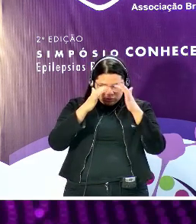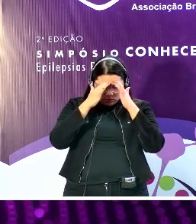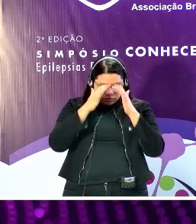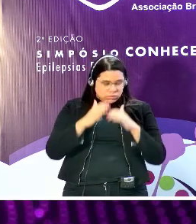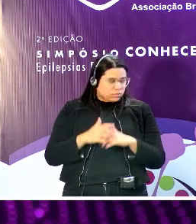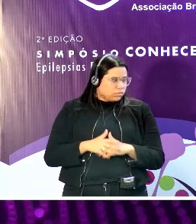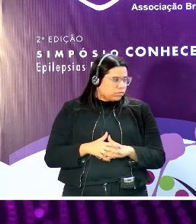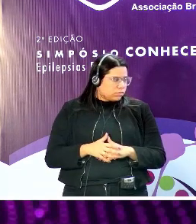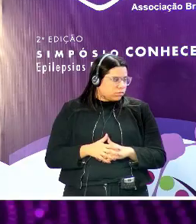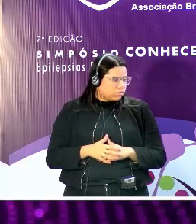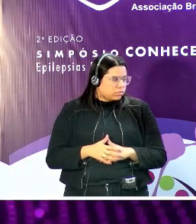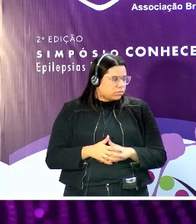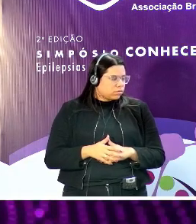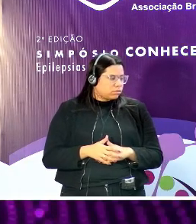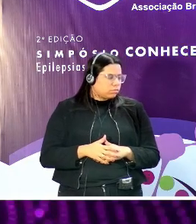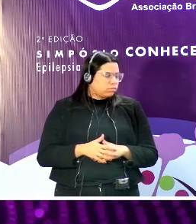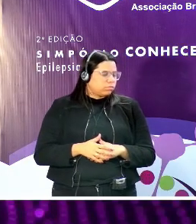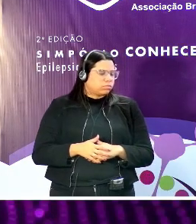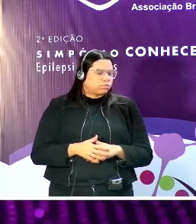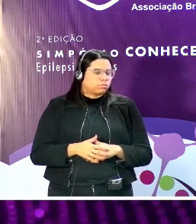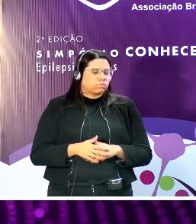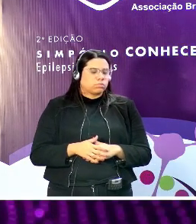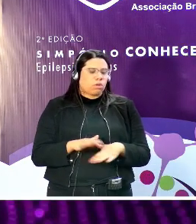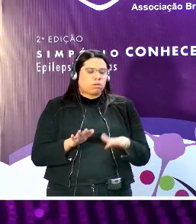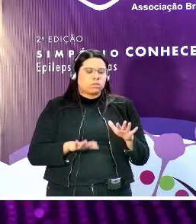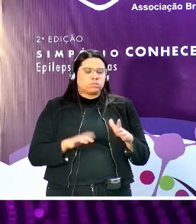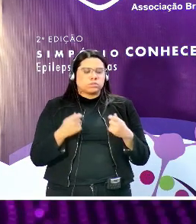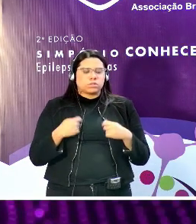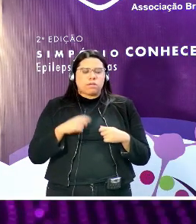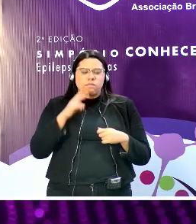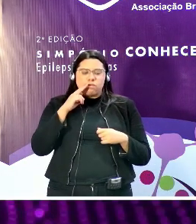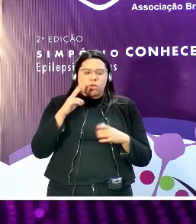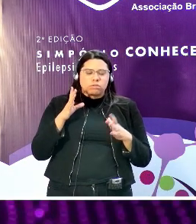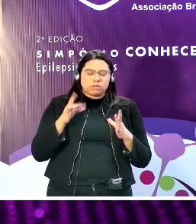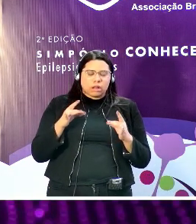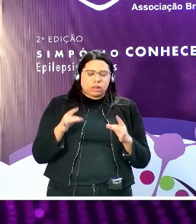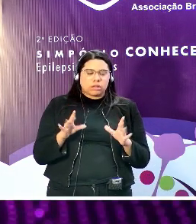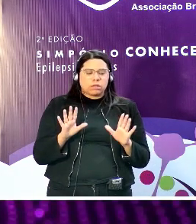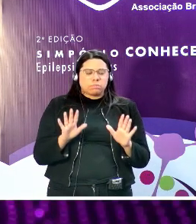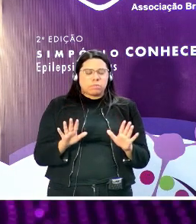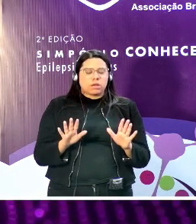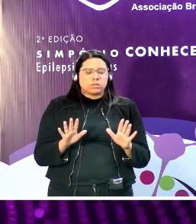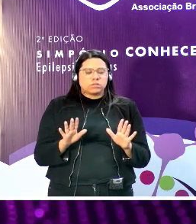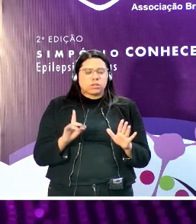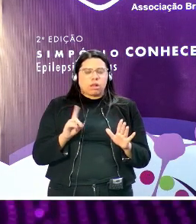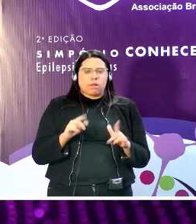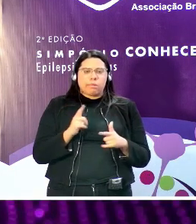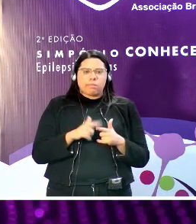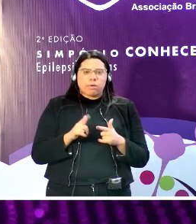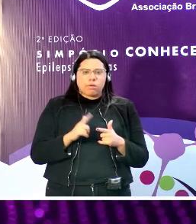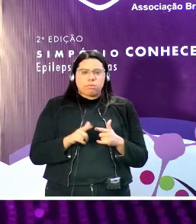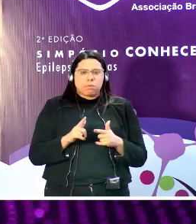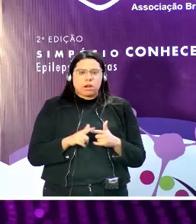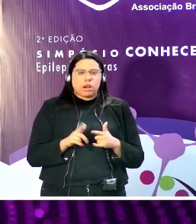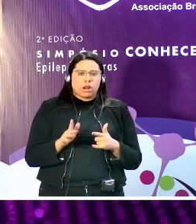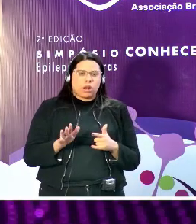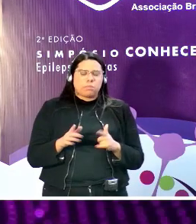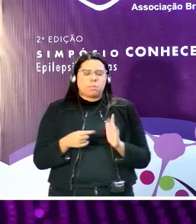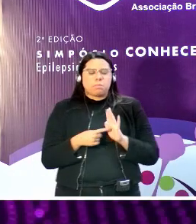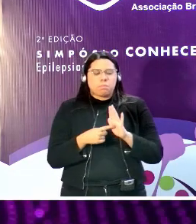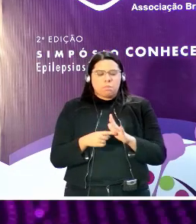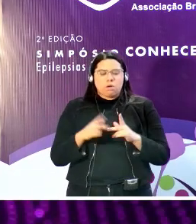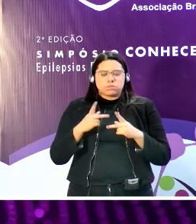A gente, às vezes, tem que olhar o detalhe, mas é um programa mais ou menos escrito na